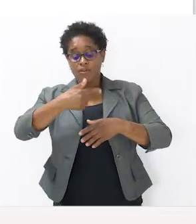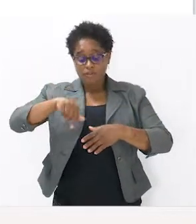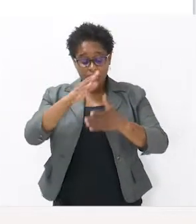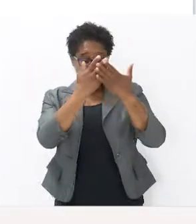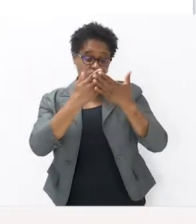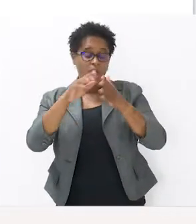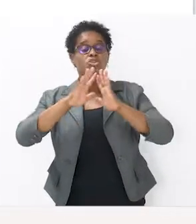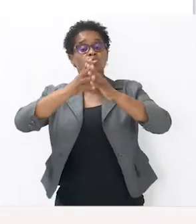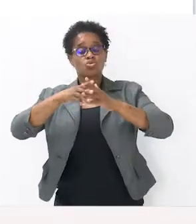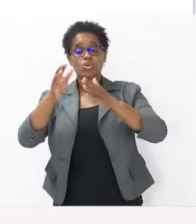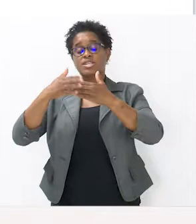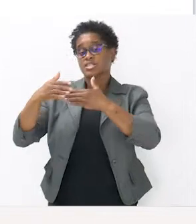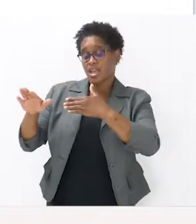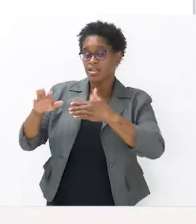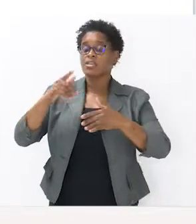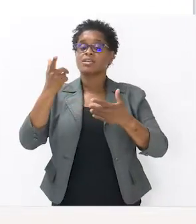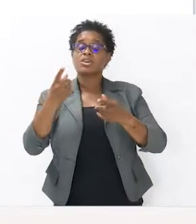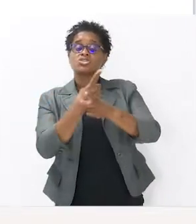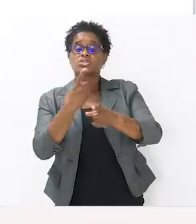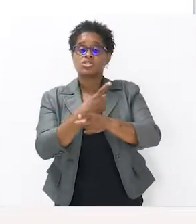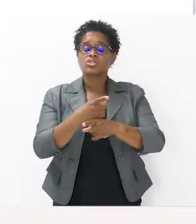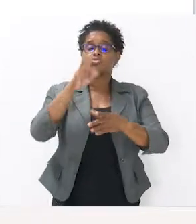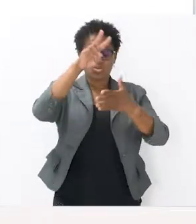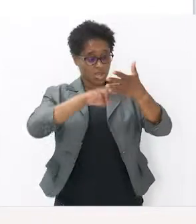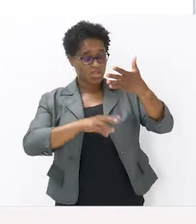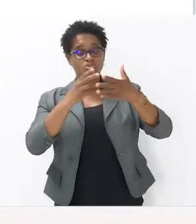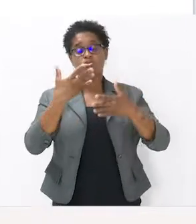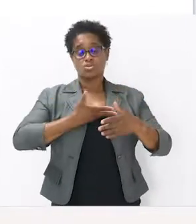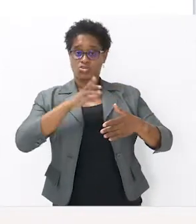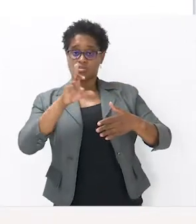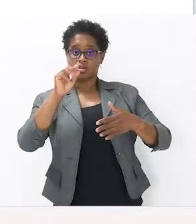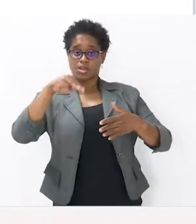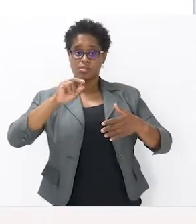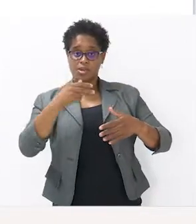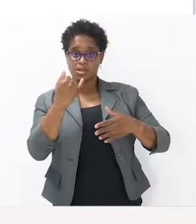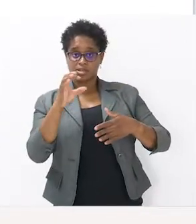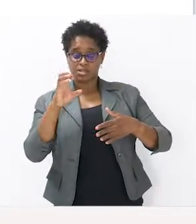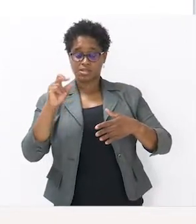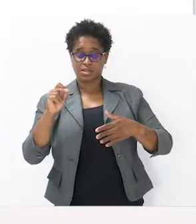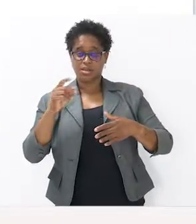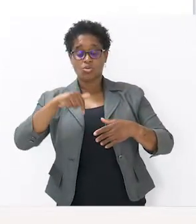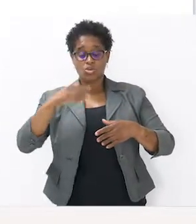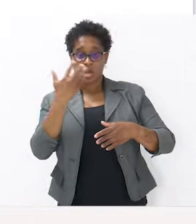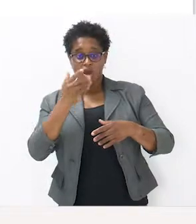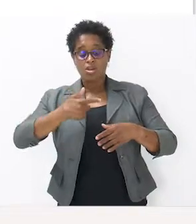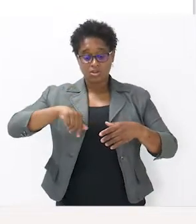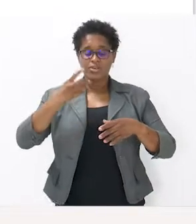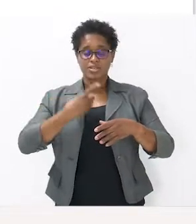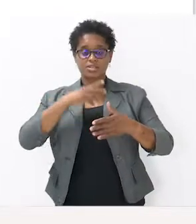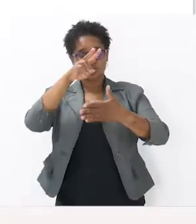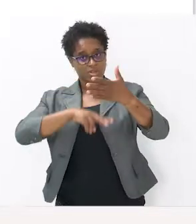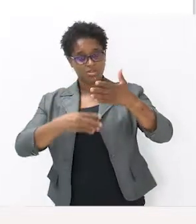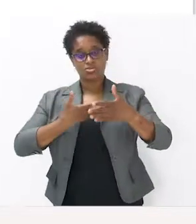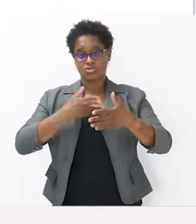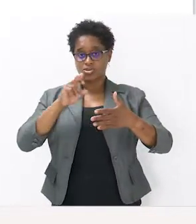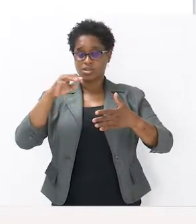estrutura externa e as características do texto dramático. Então, hoje a nossa aula vai ser sobre o texto